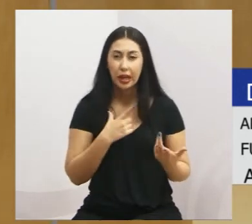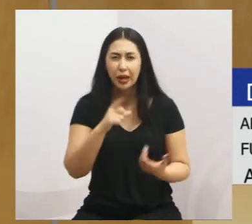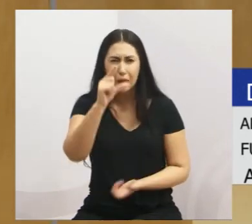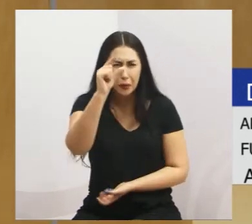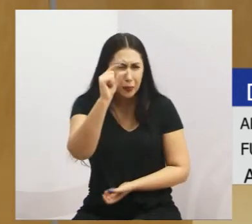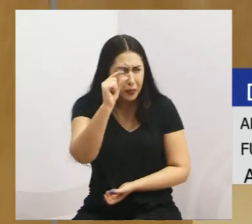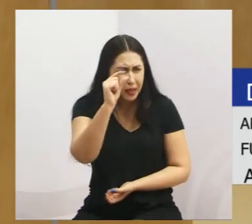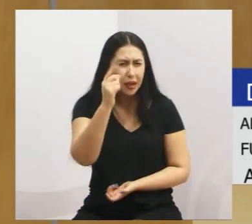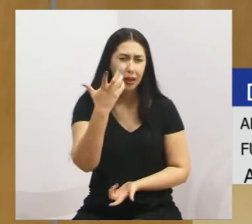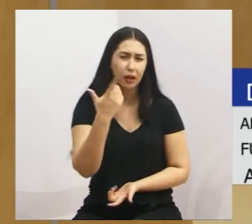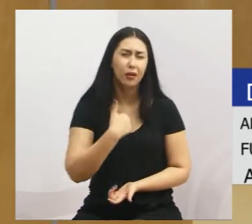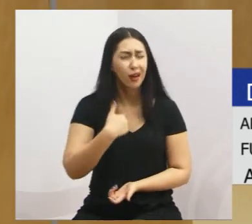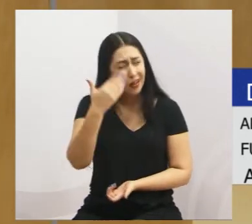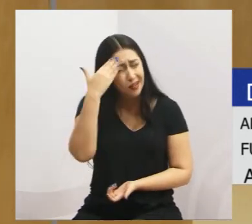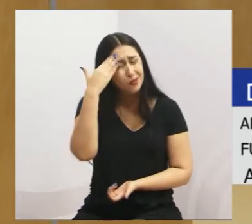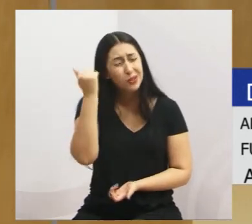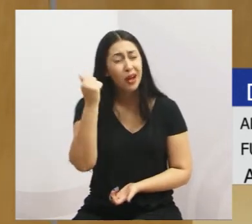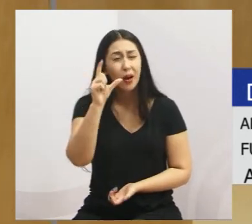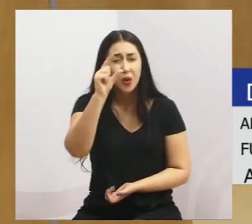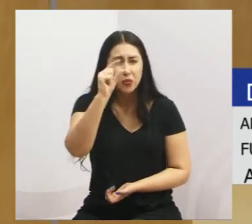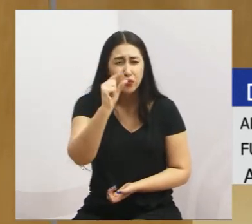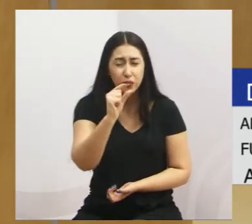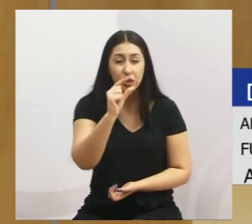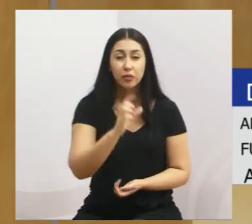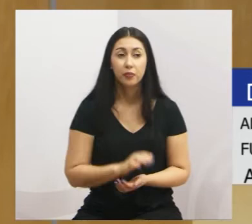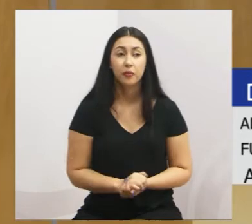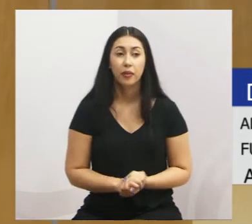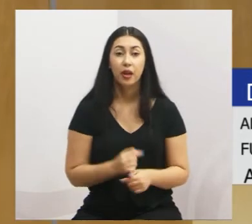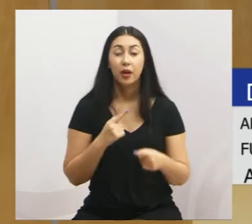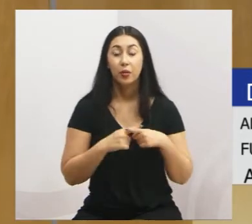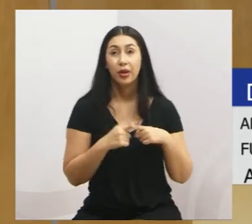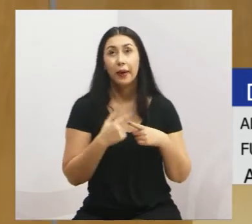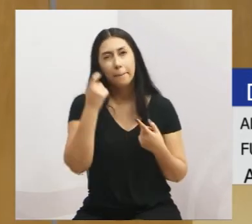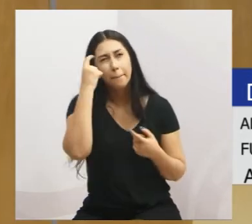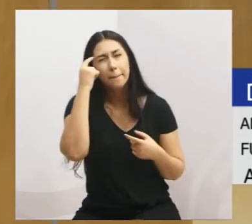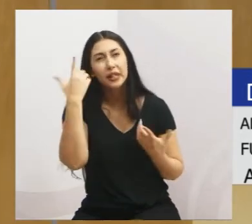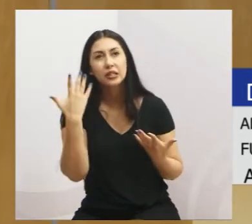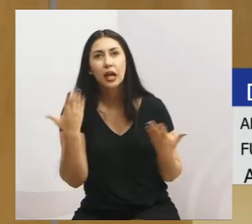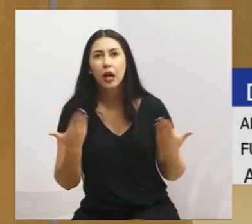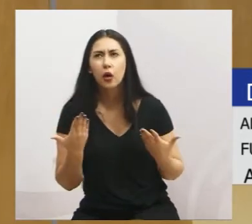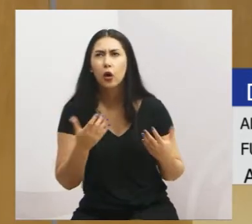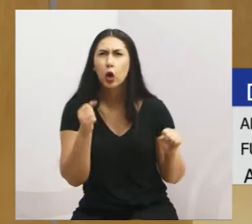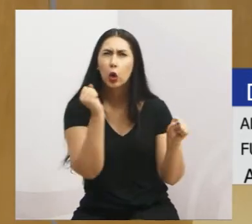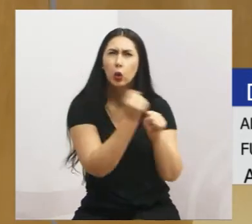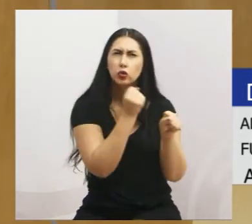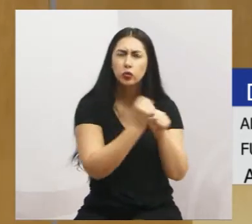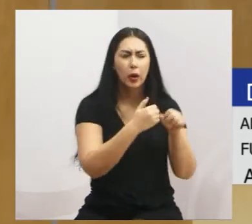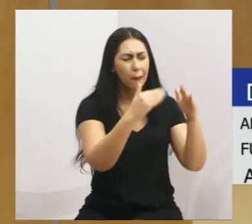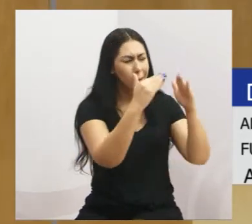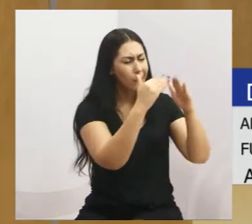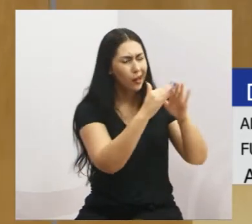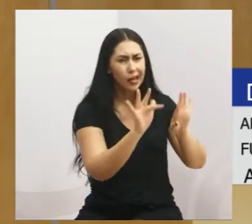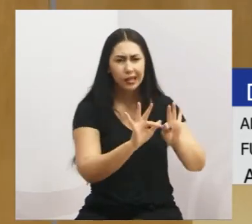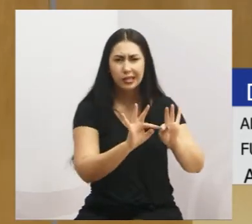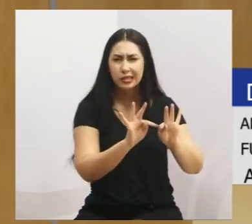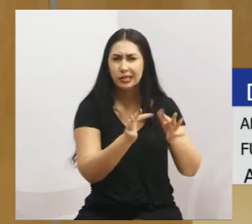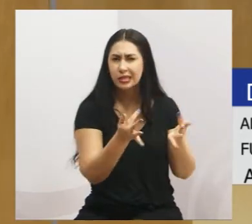muito pouco, Edgar Sazaki, porque pensa que hoje para construir uma unidade popular, uma